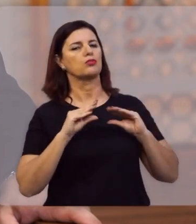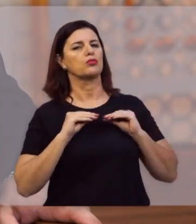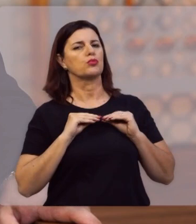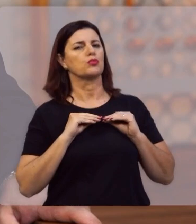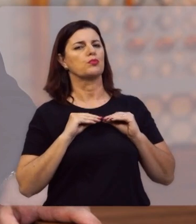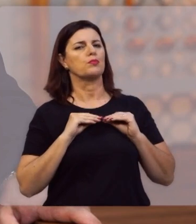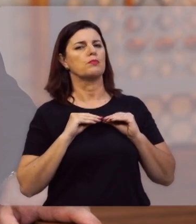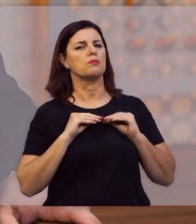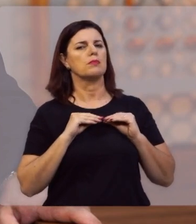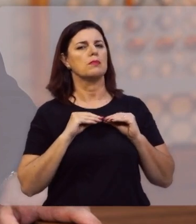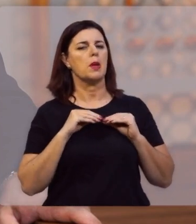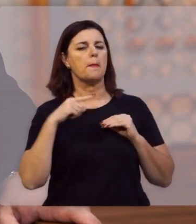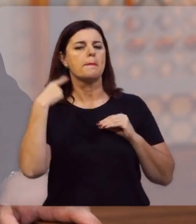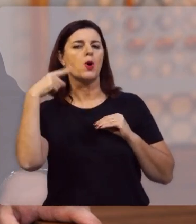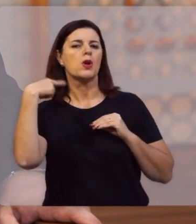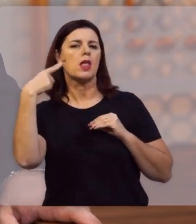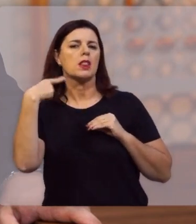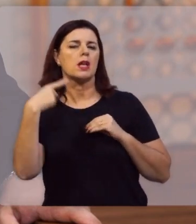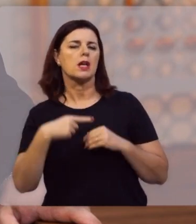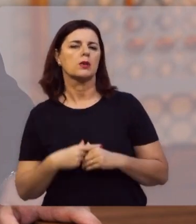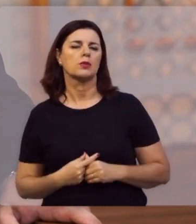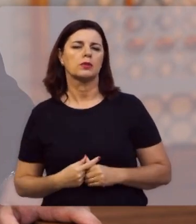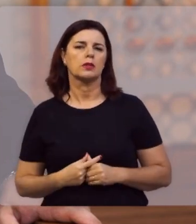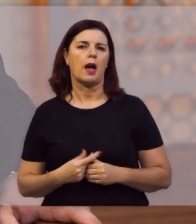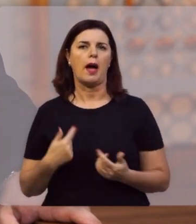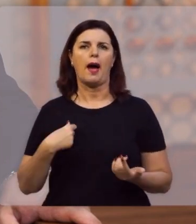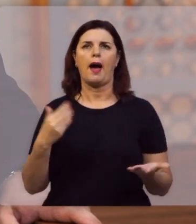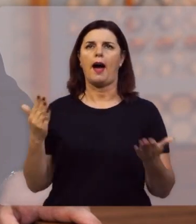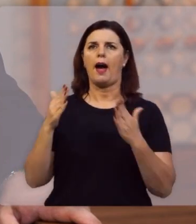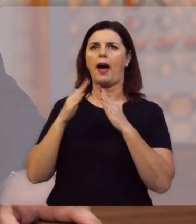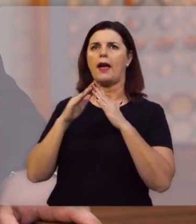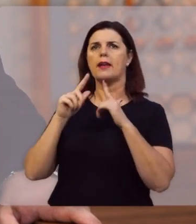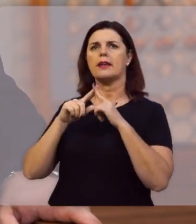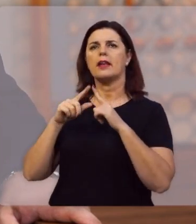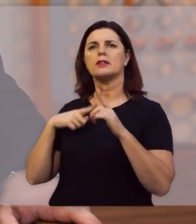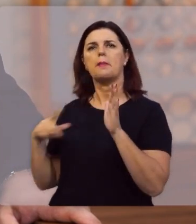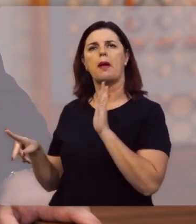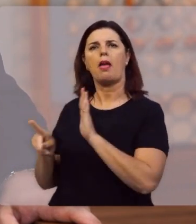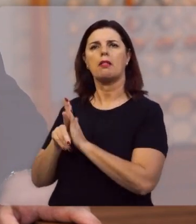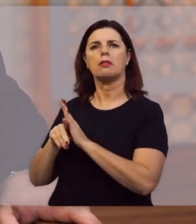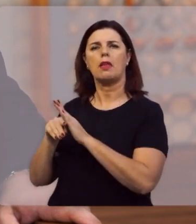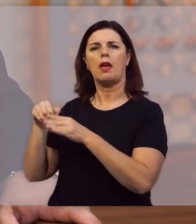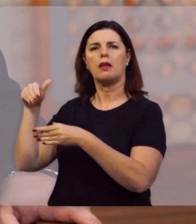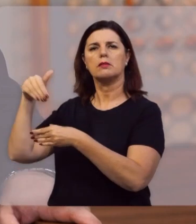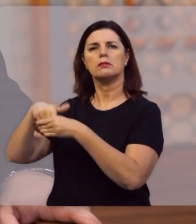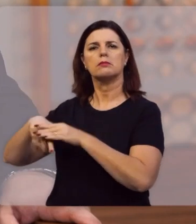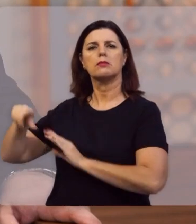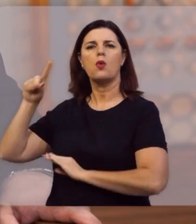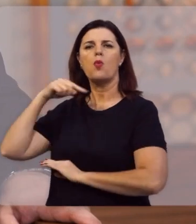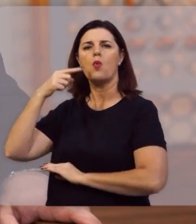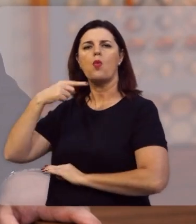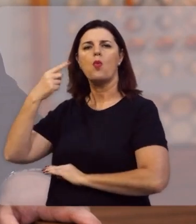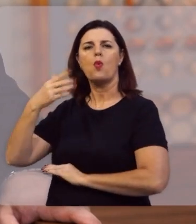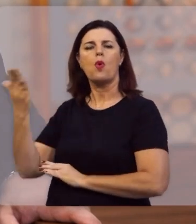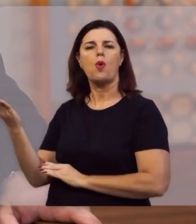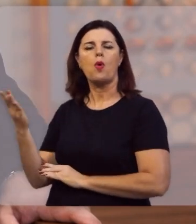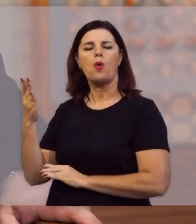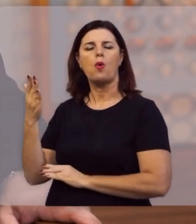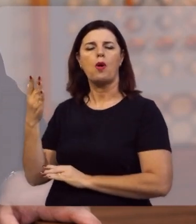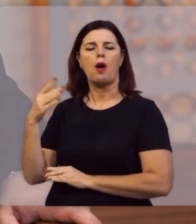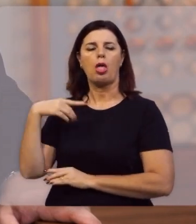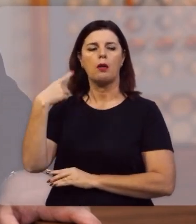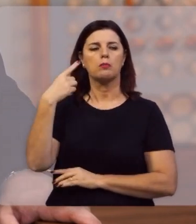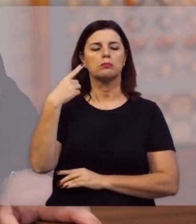uma bandeira política partidária dizendo da igreja está com o partido tal a igreja está com o partido tal nosso